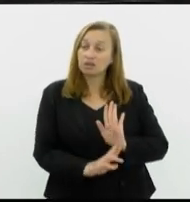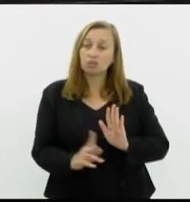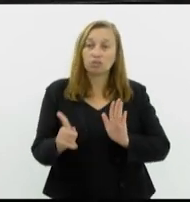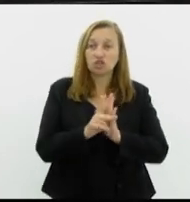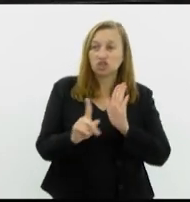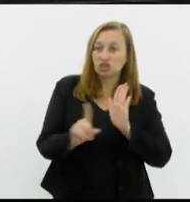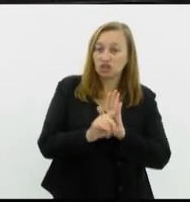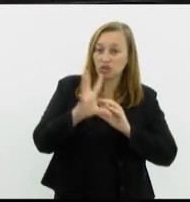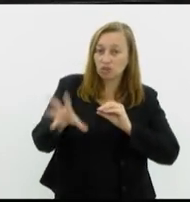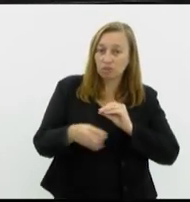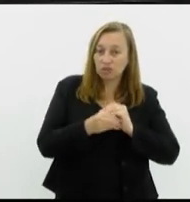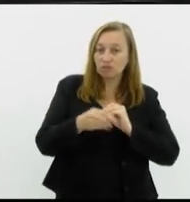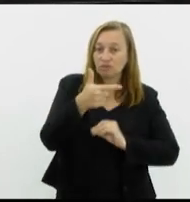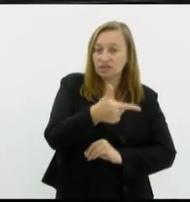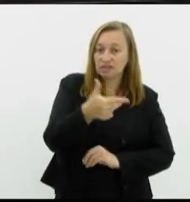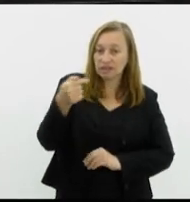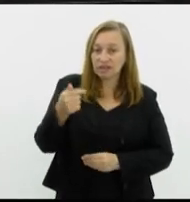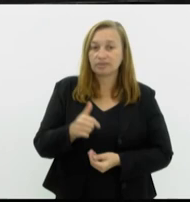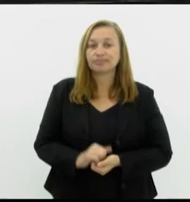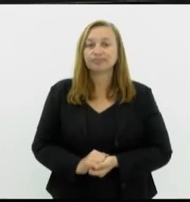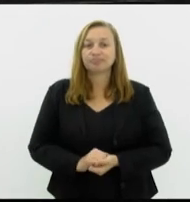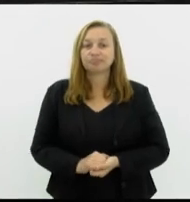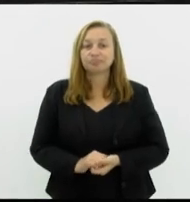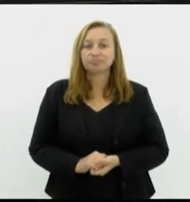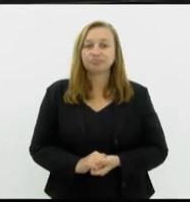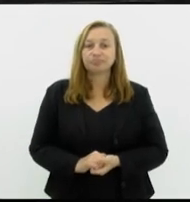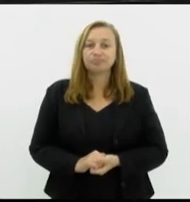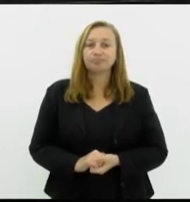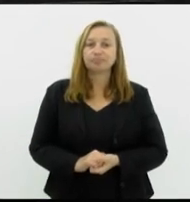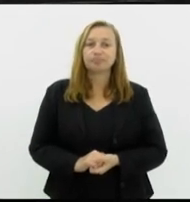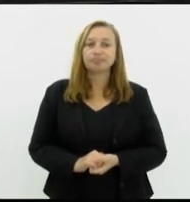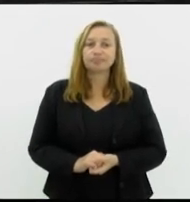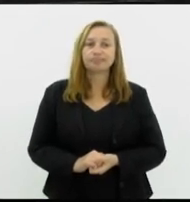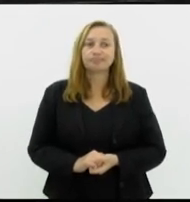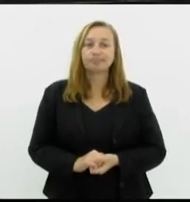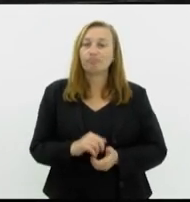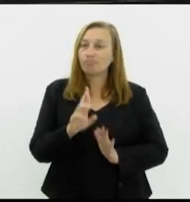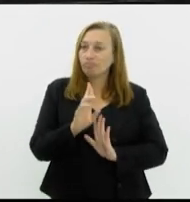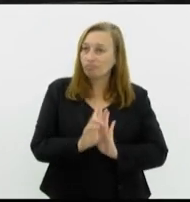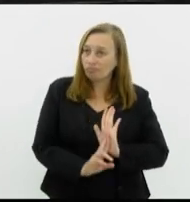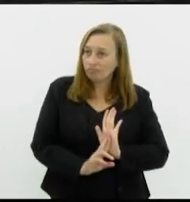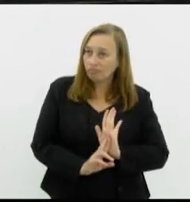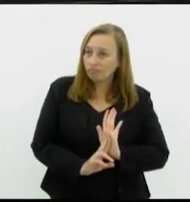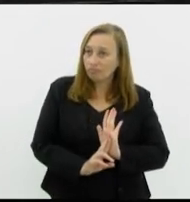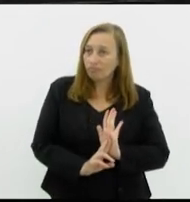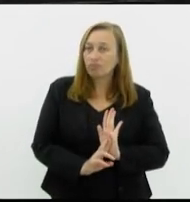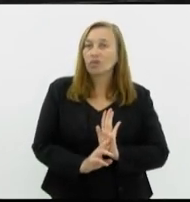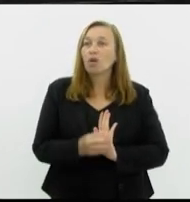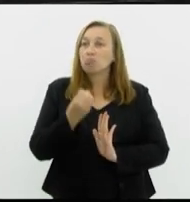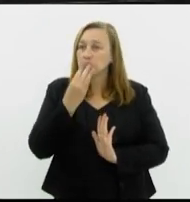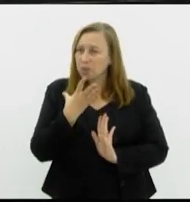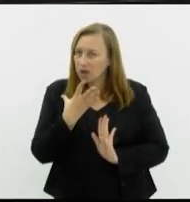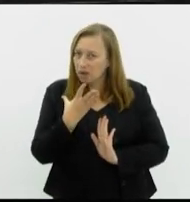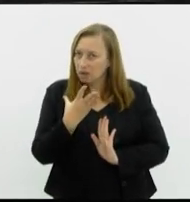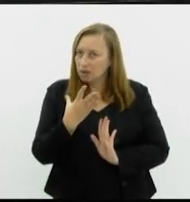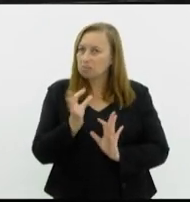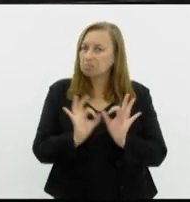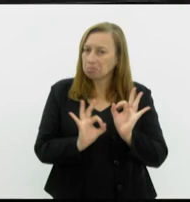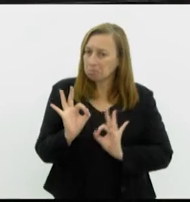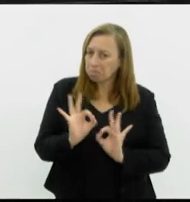lei complementar 27 é uma redação muito bem